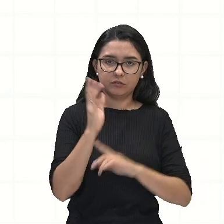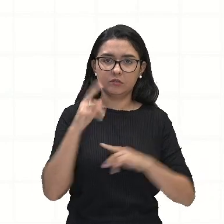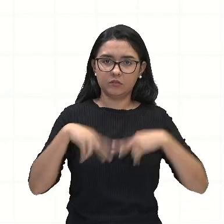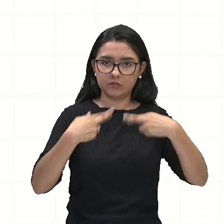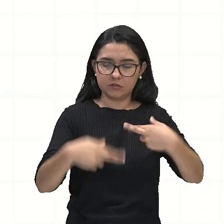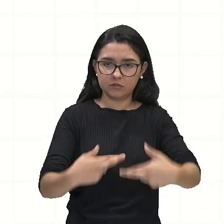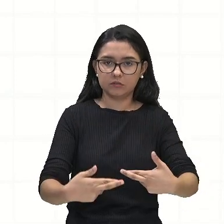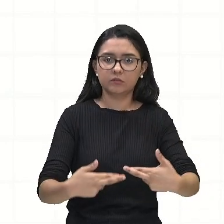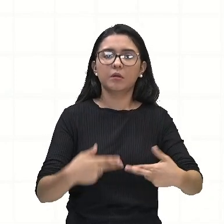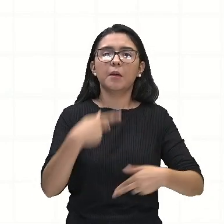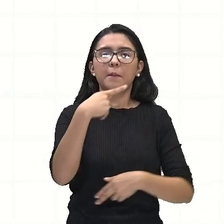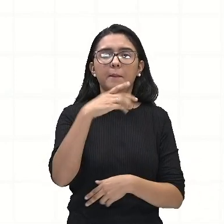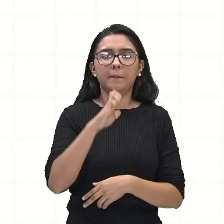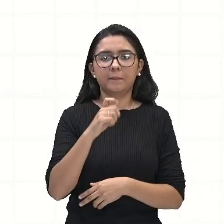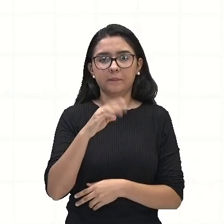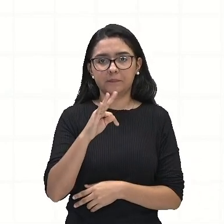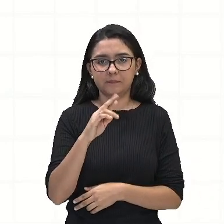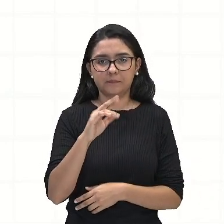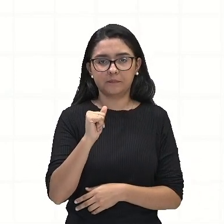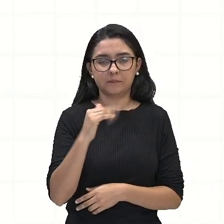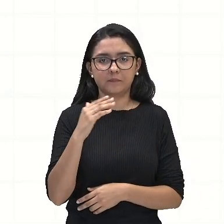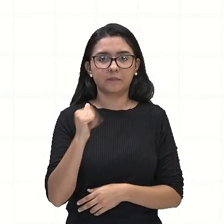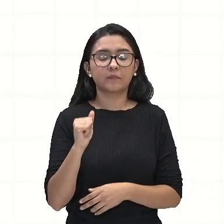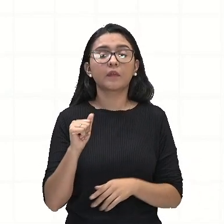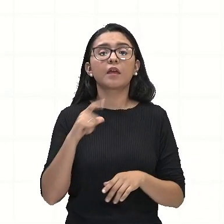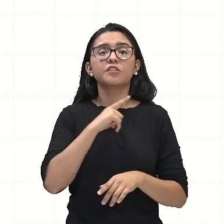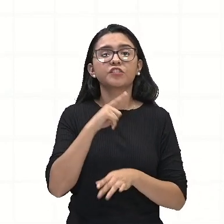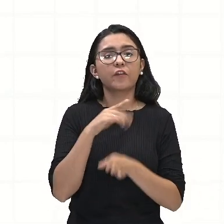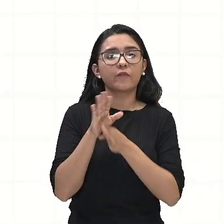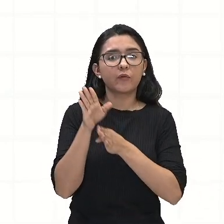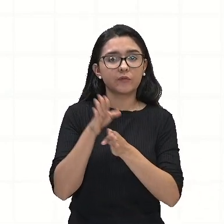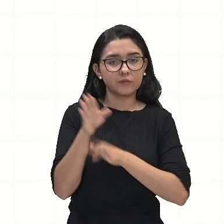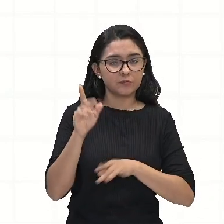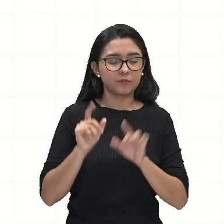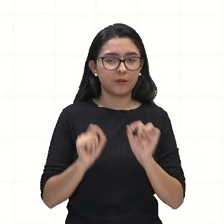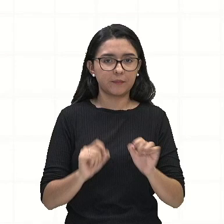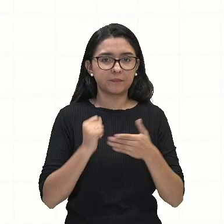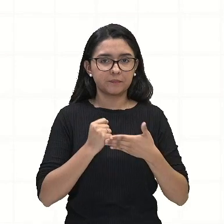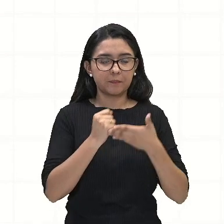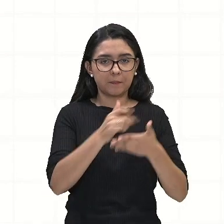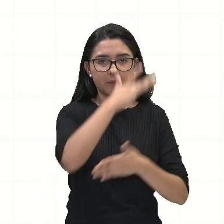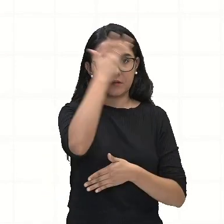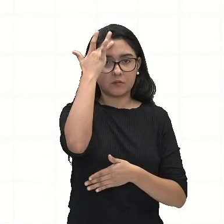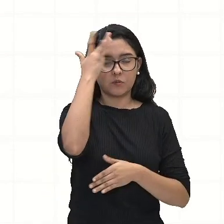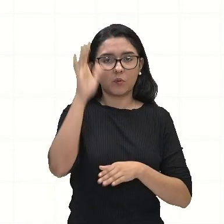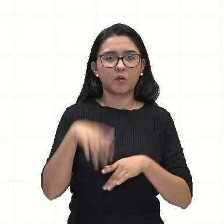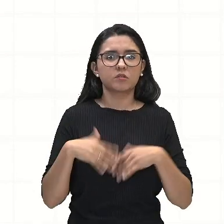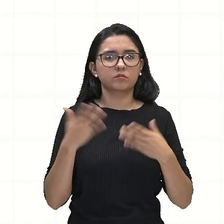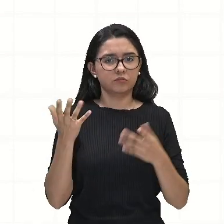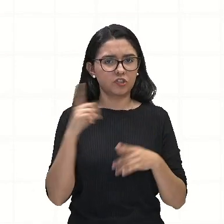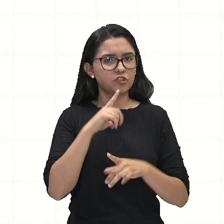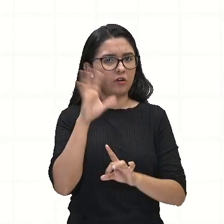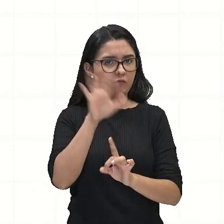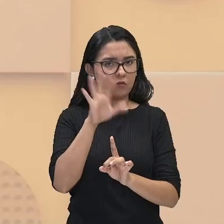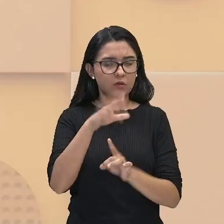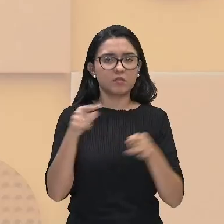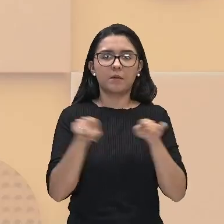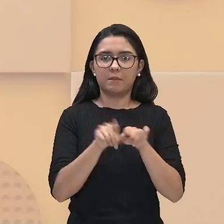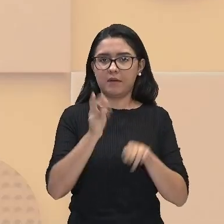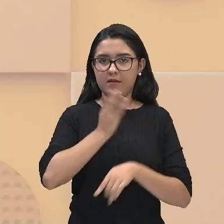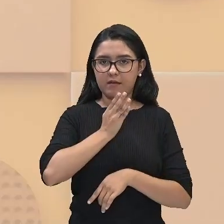tanto o Petrarca quanto o Botticelli, eles tiveram ali auxílio de pessoas influentes e também bastante